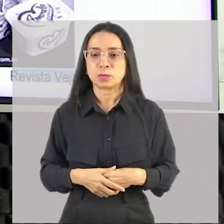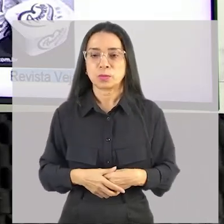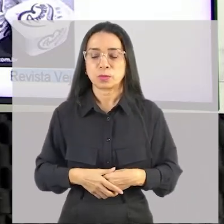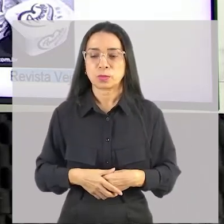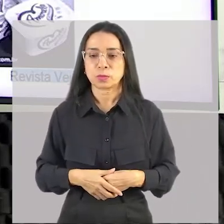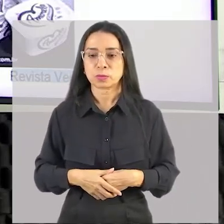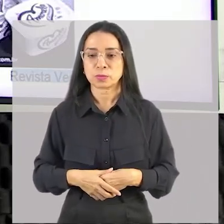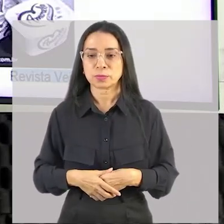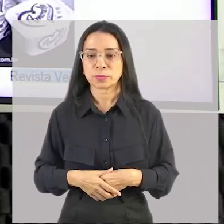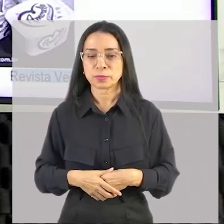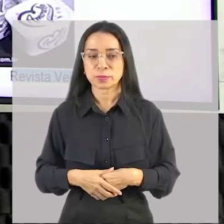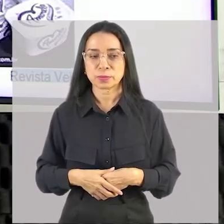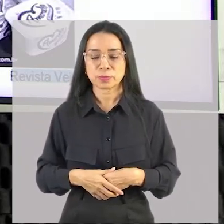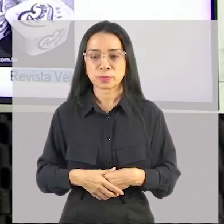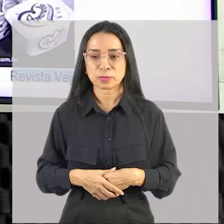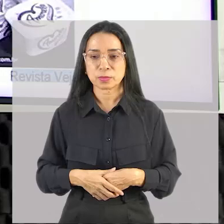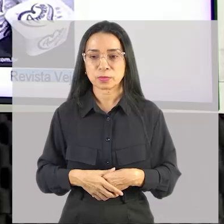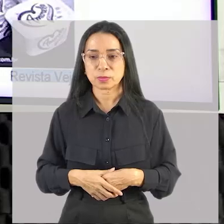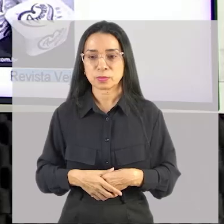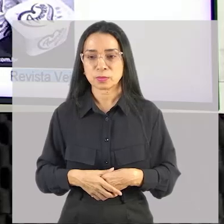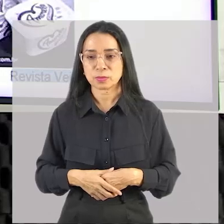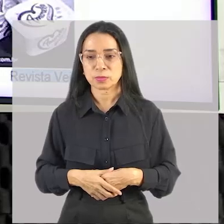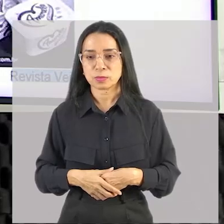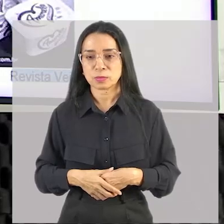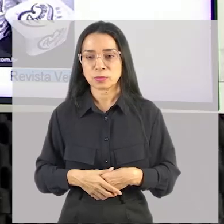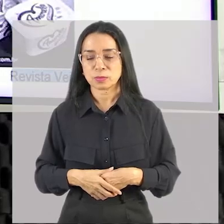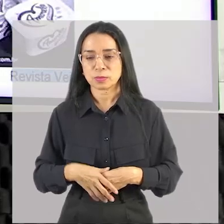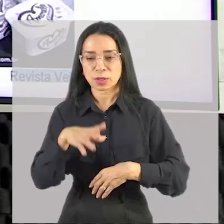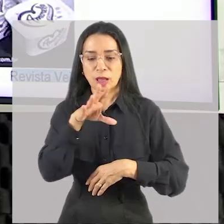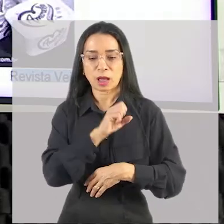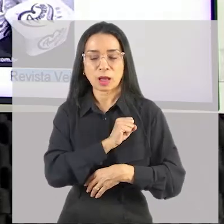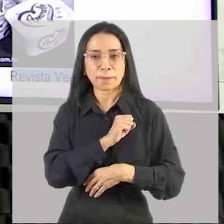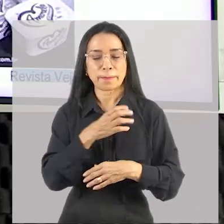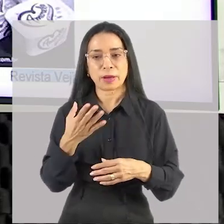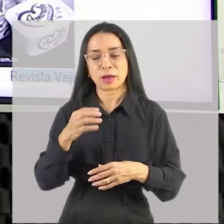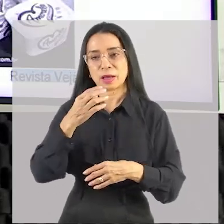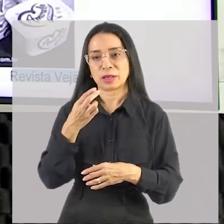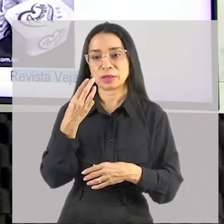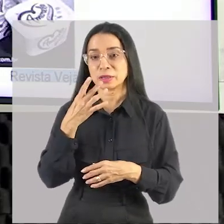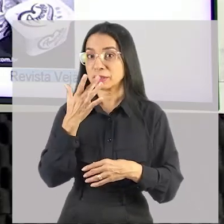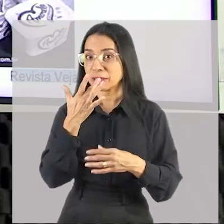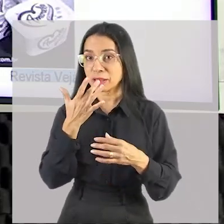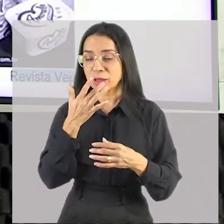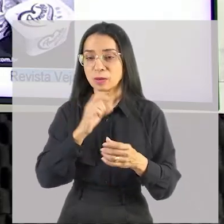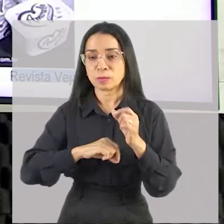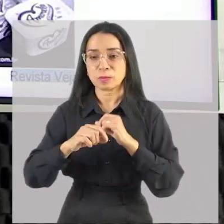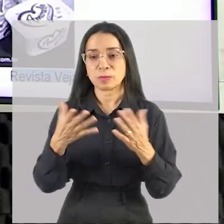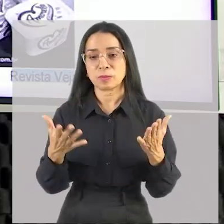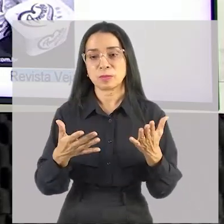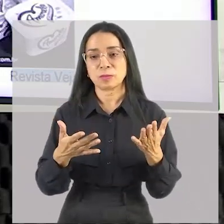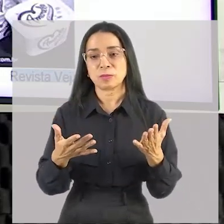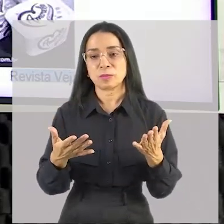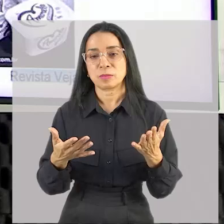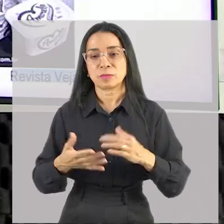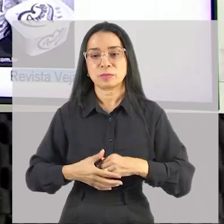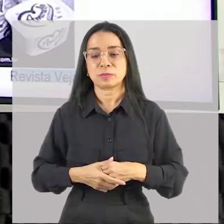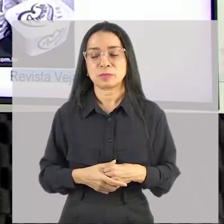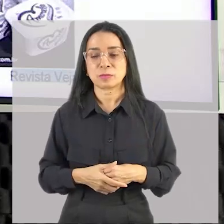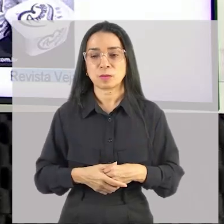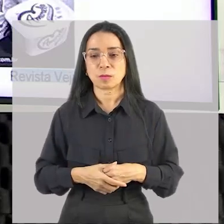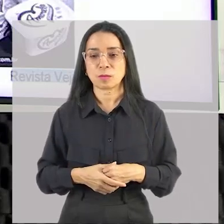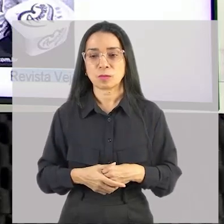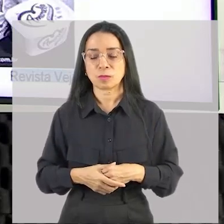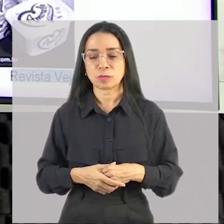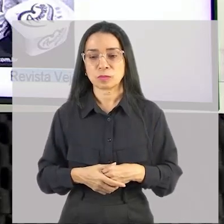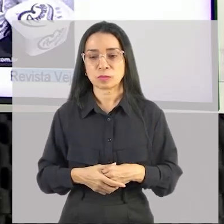mais cremosa, você vai amar esse sabor. Você vai amar esse sabor declarando todo o seu amor